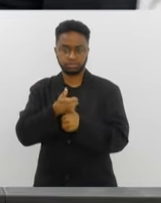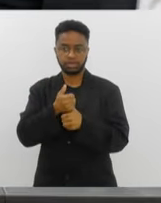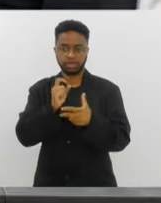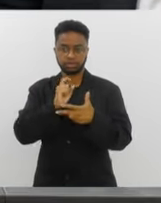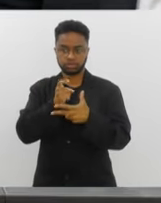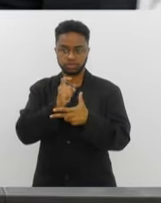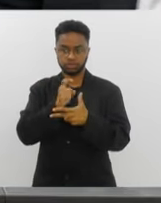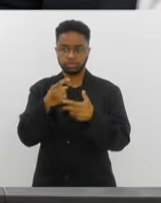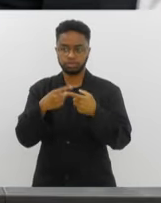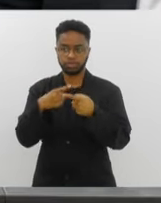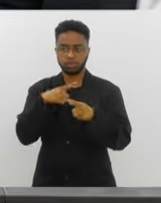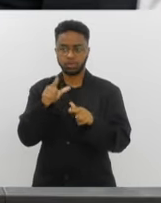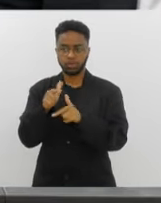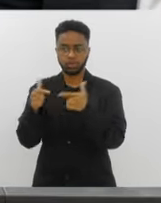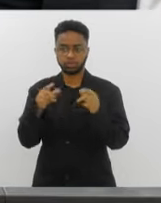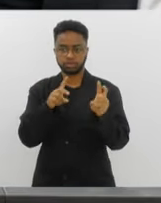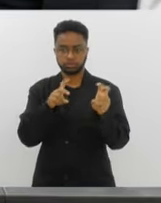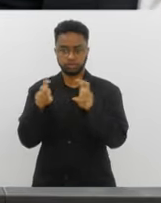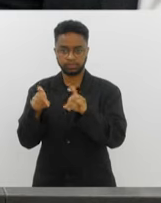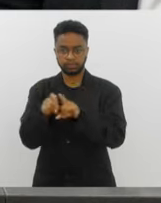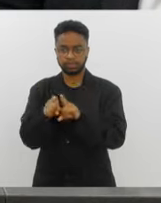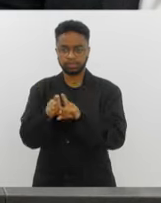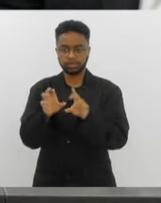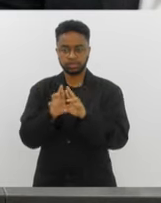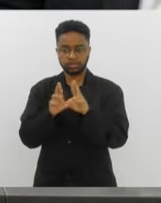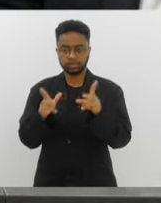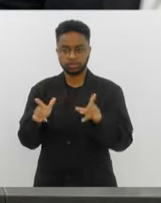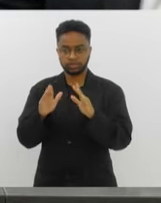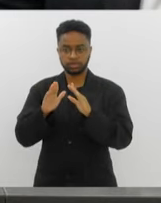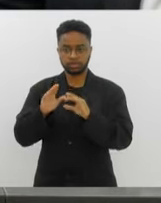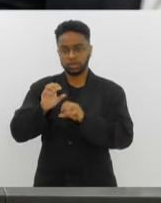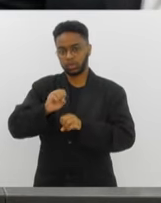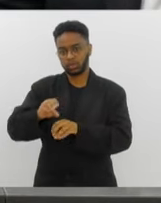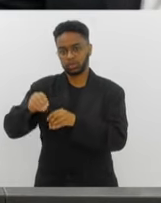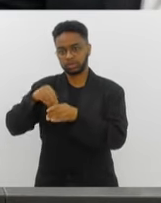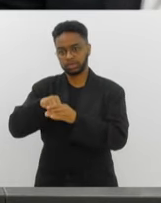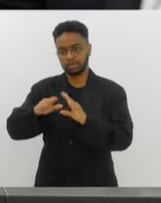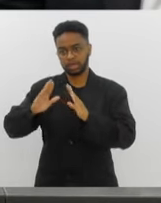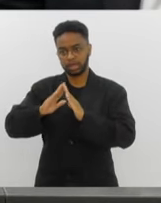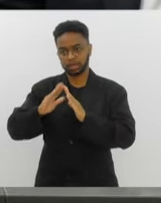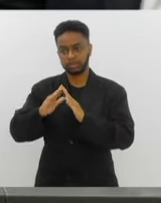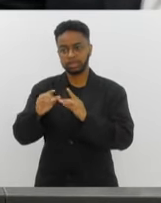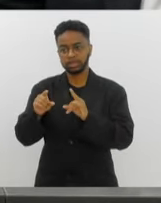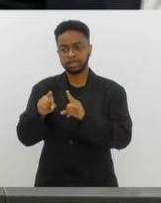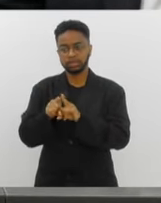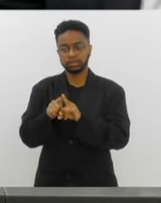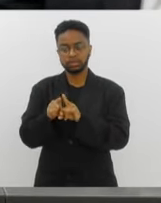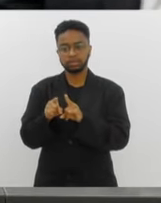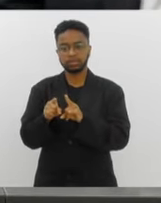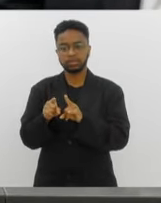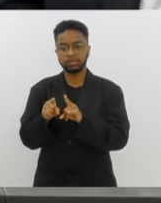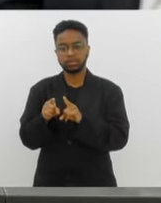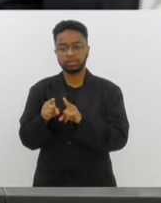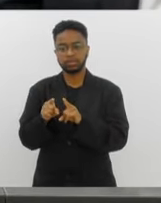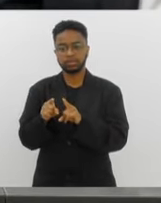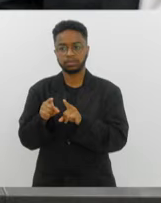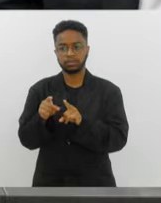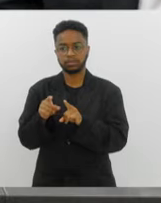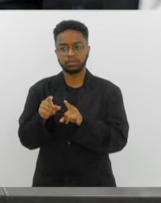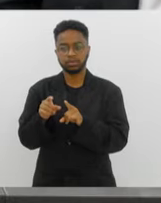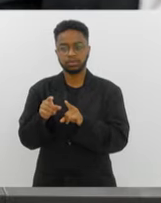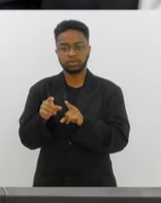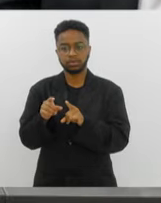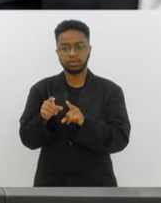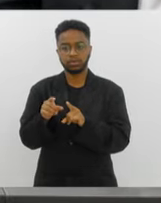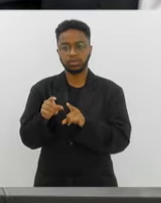são diferentes do homeschooling propriamente dito. E ele apenas não torna sem efeito nem impede